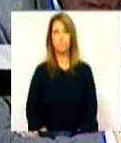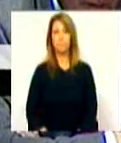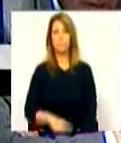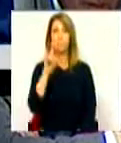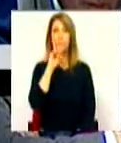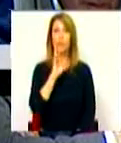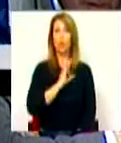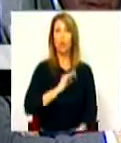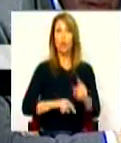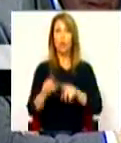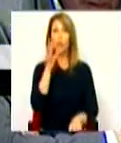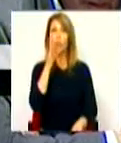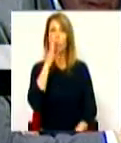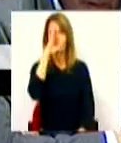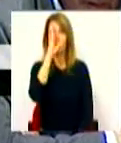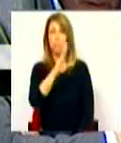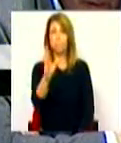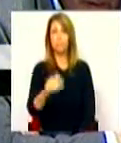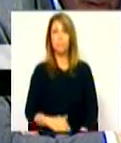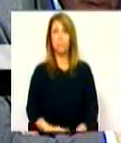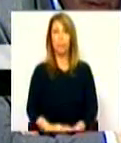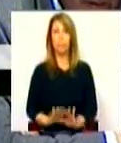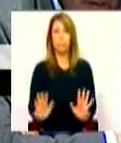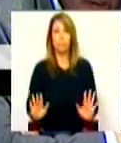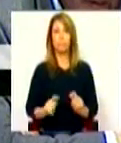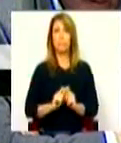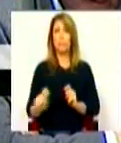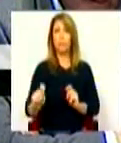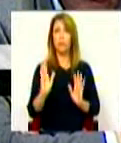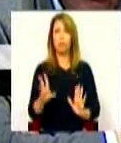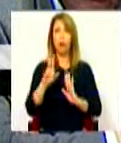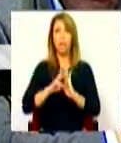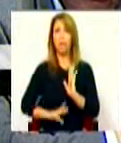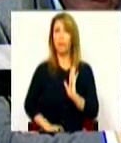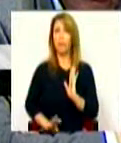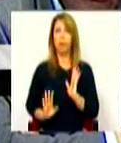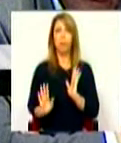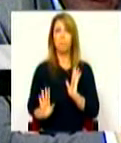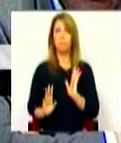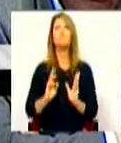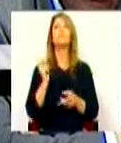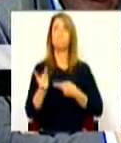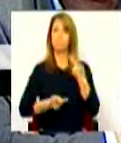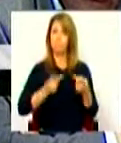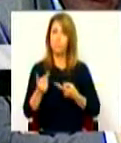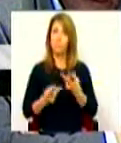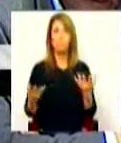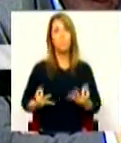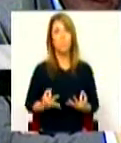Senhora Deputada, como sabe, definimos a regra. Avaliaremos, o que for